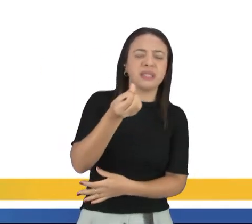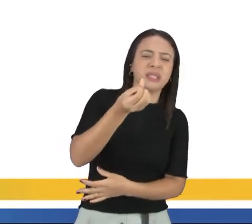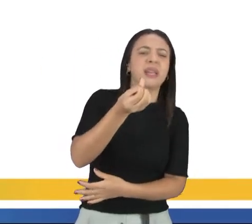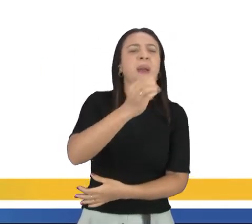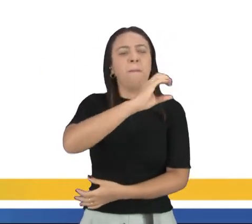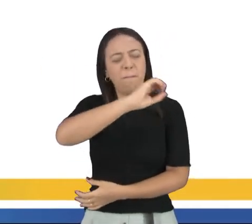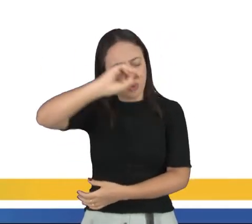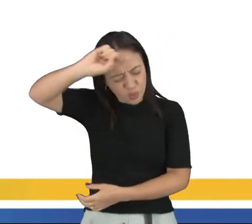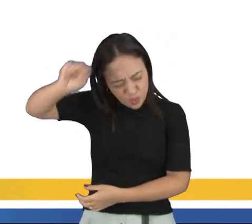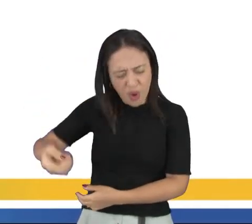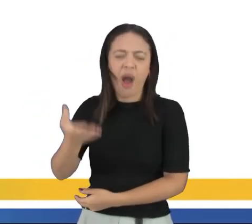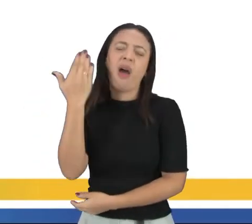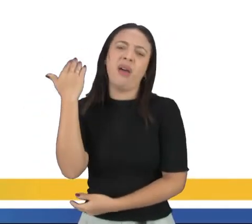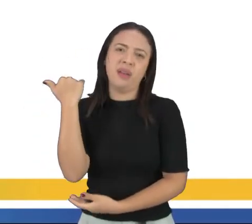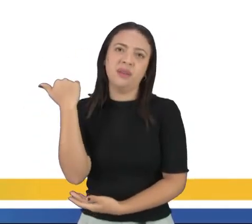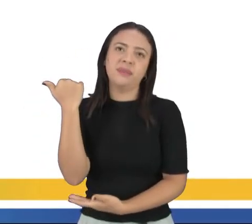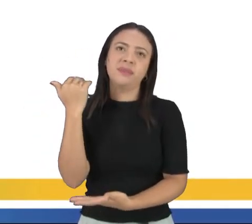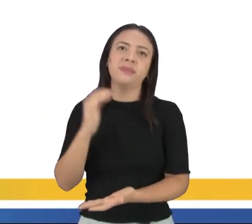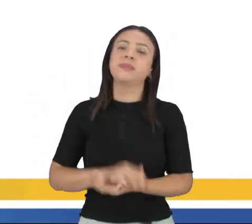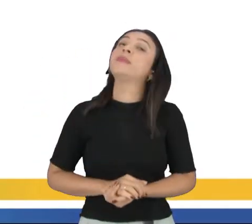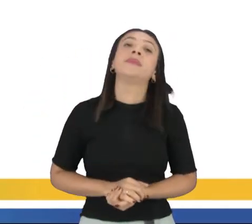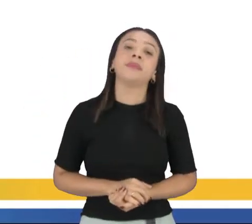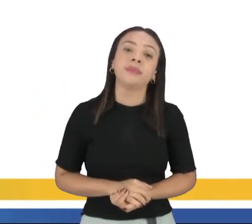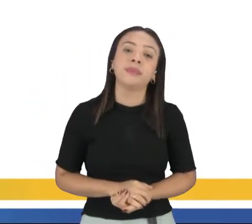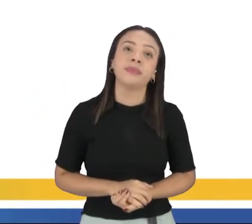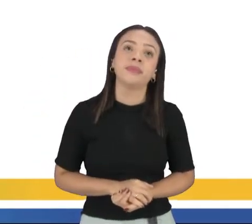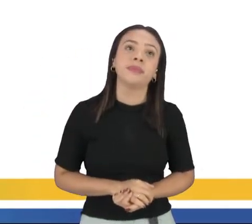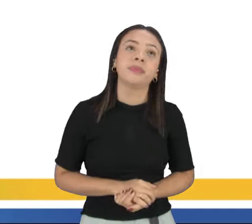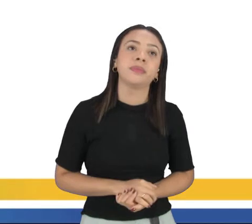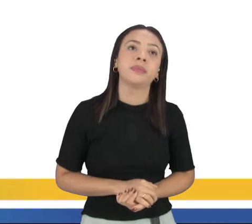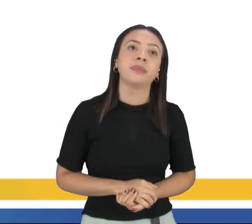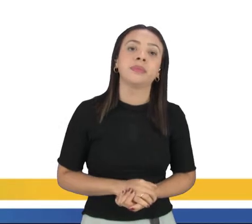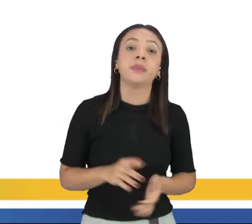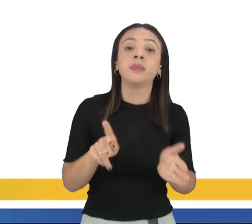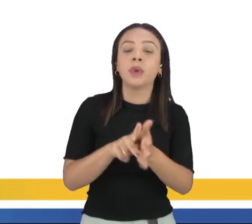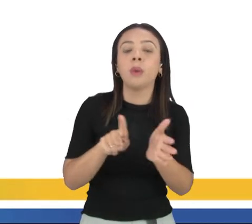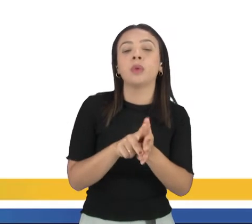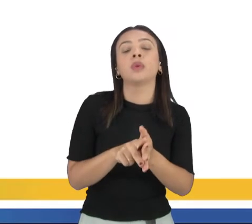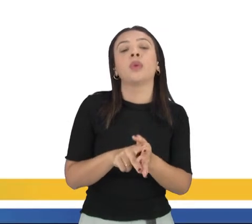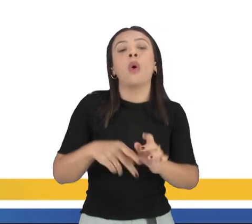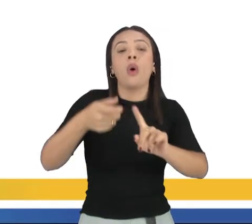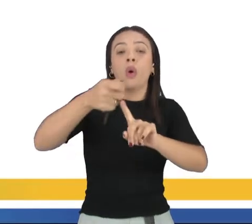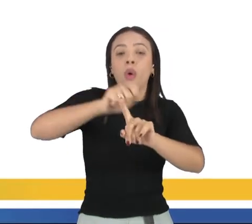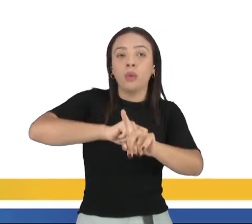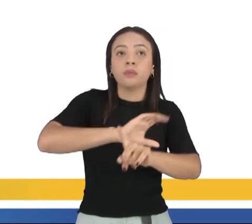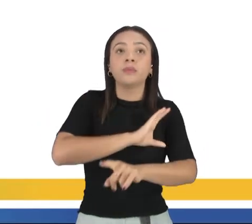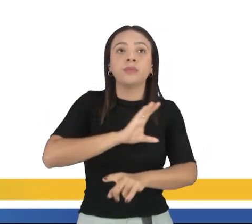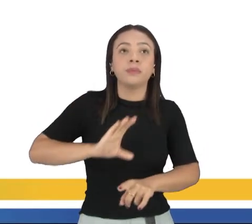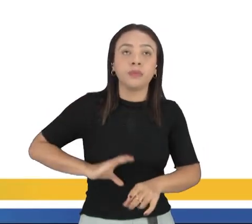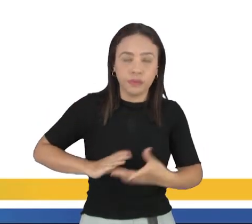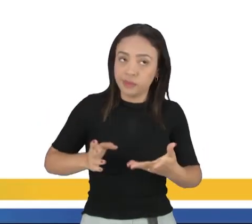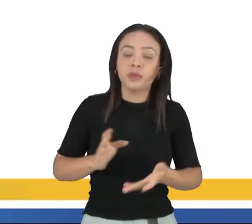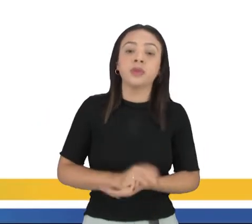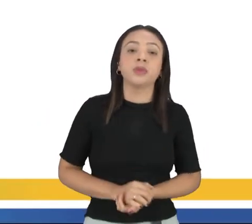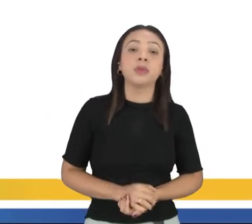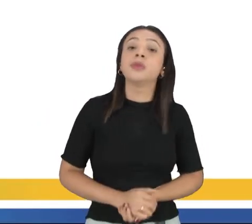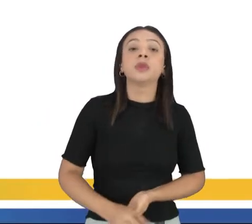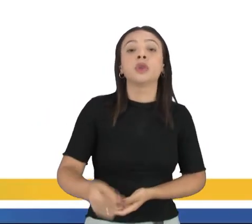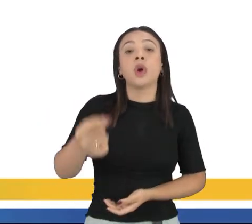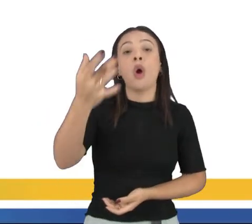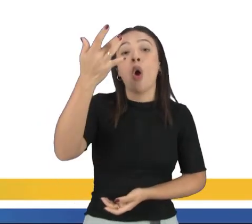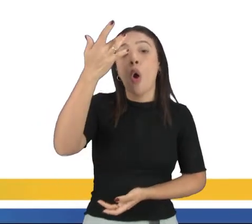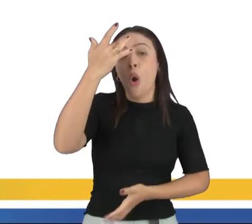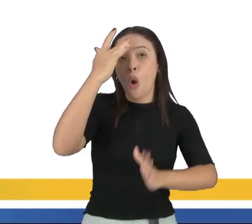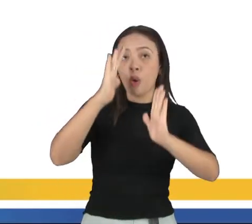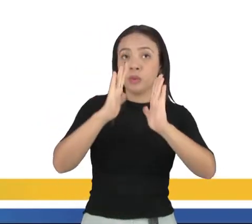calendário judaico com o nome dos meses em hebraico e os seus correspondentes aí no calendário Cristão tá pessoal o Islamismo né